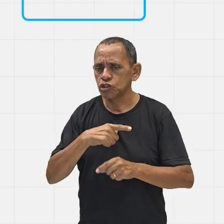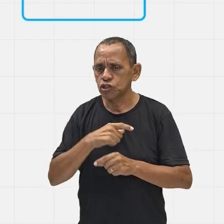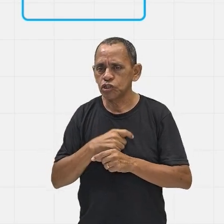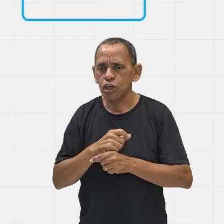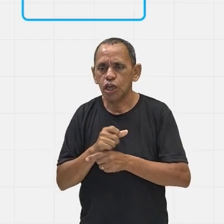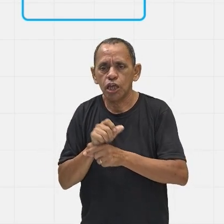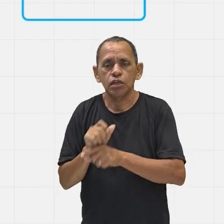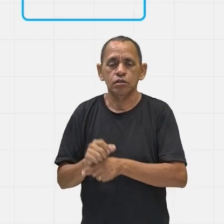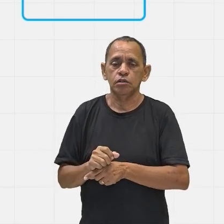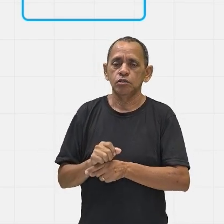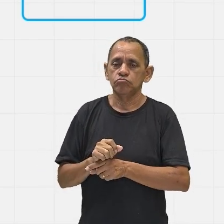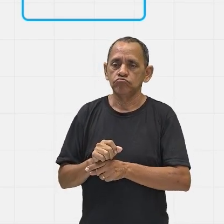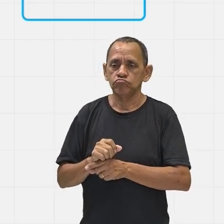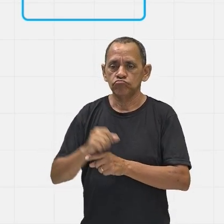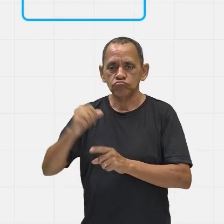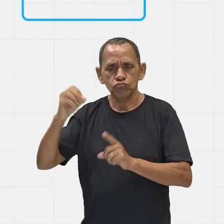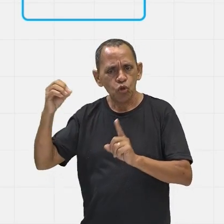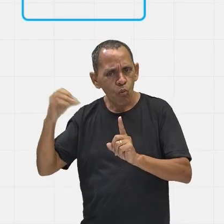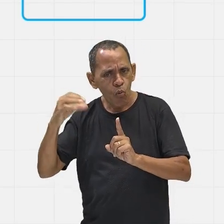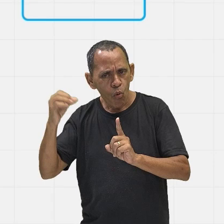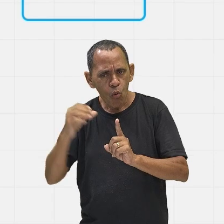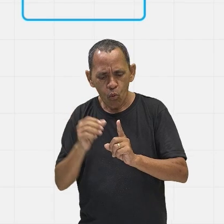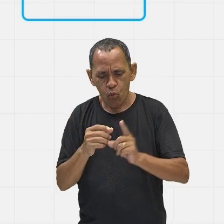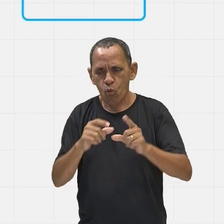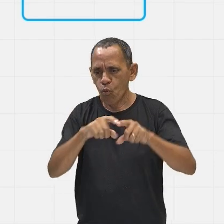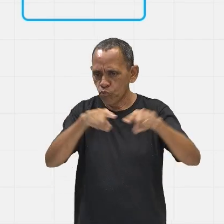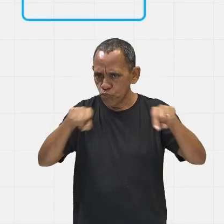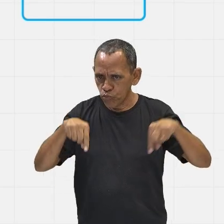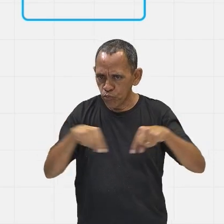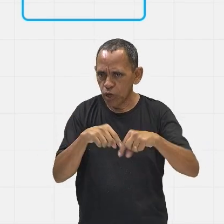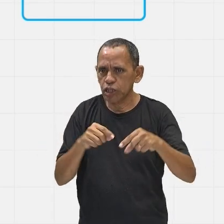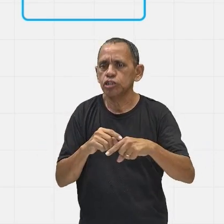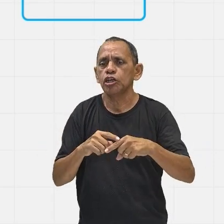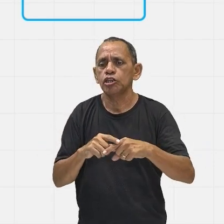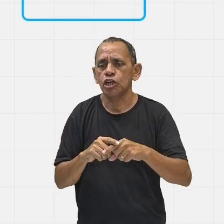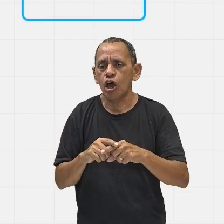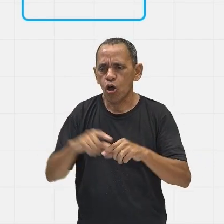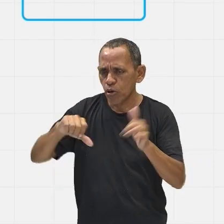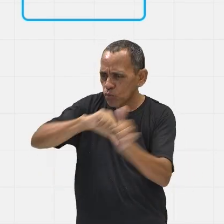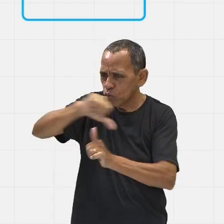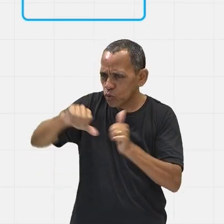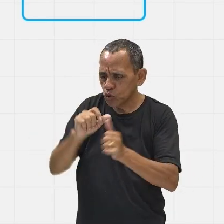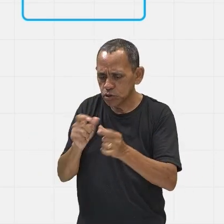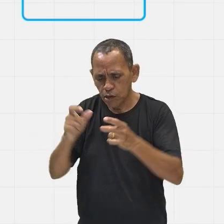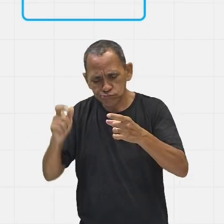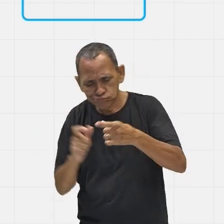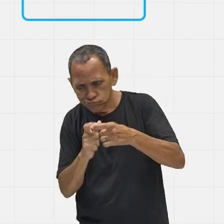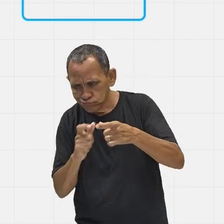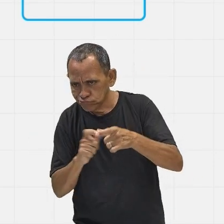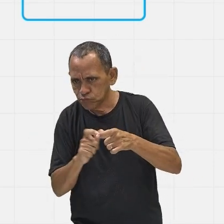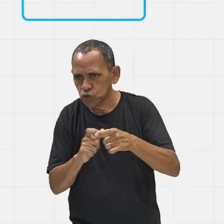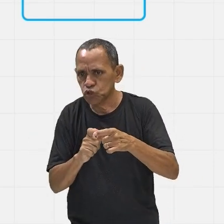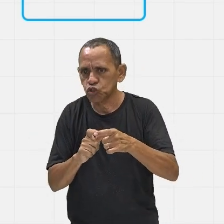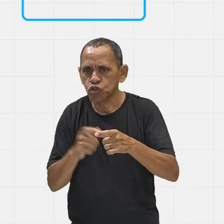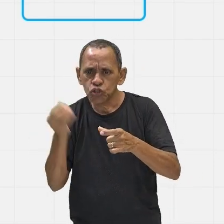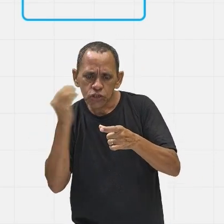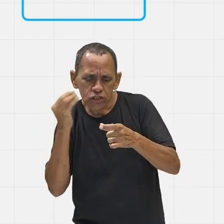também observar esse LED. Se mesmo o senhor trocando de tomada ou testando em uma tomada isolada ou